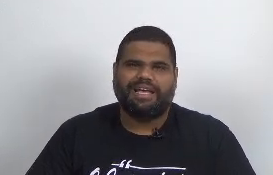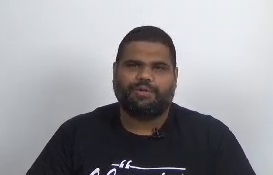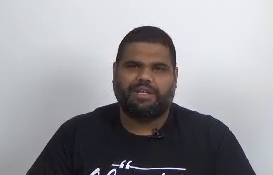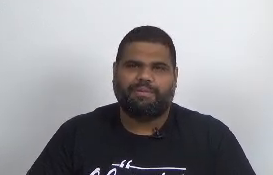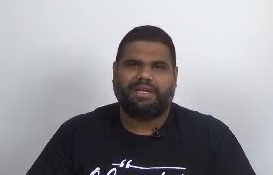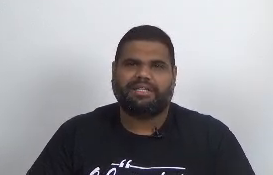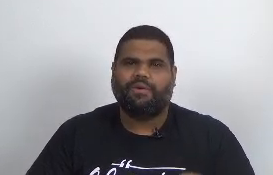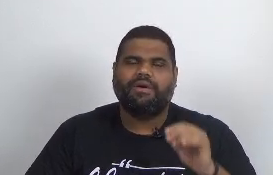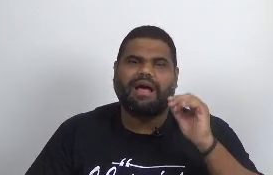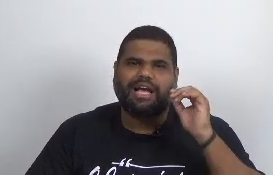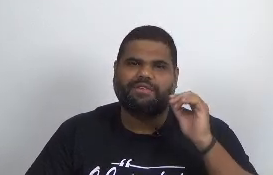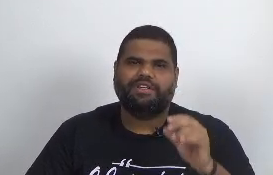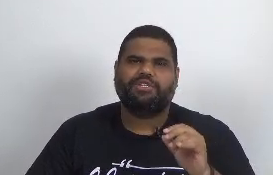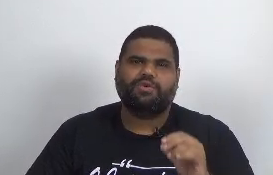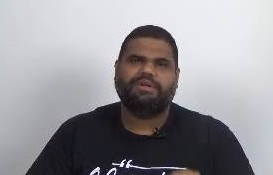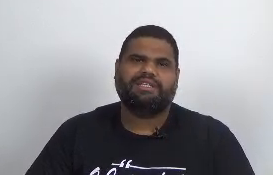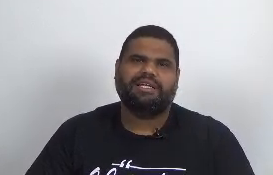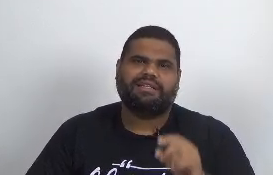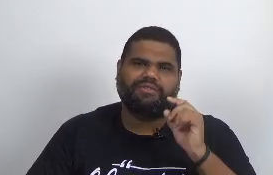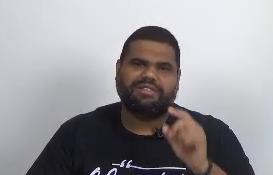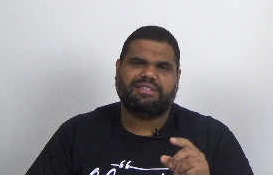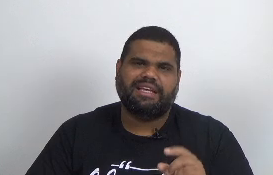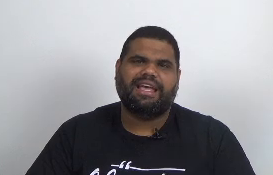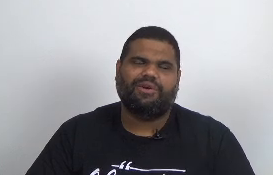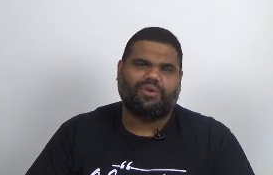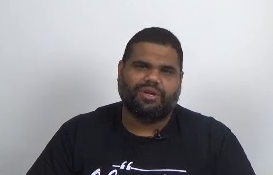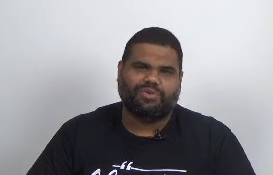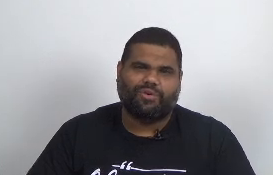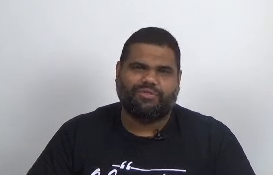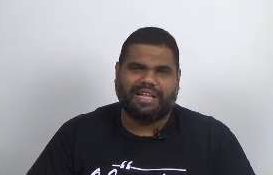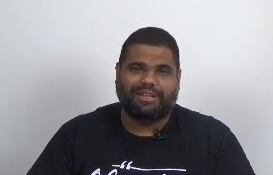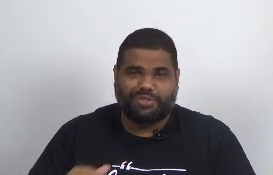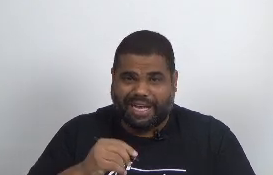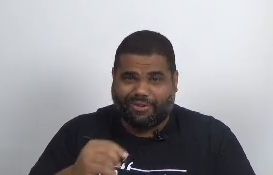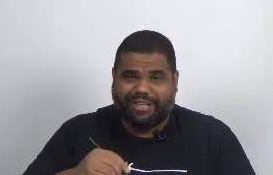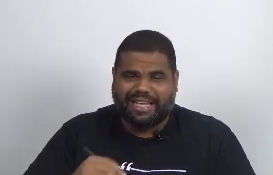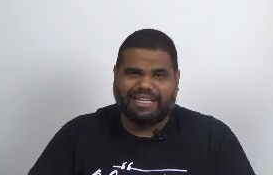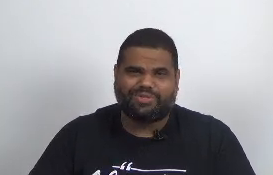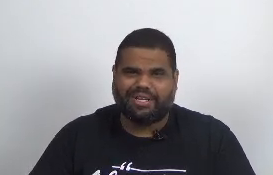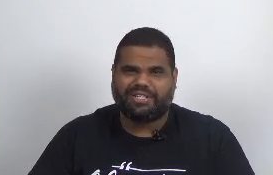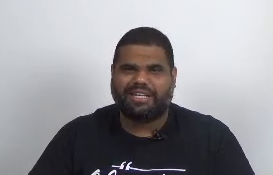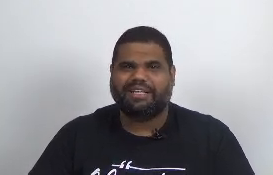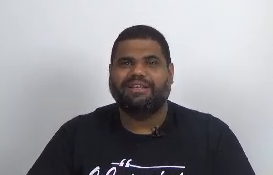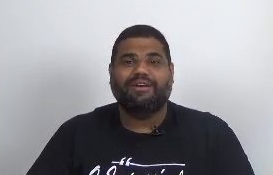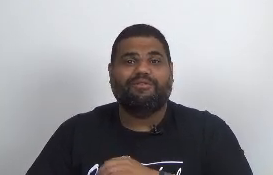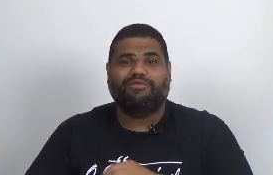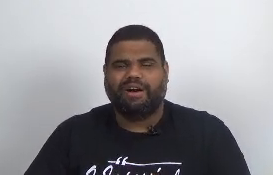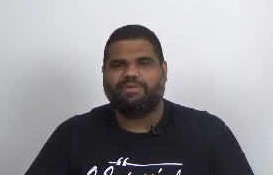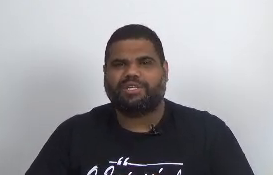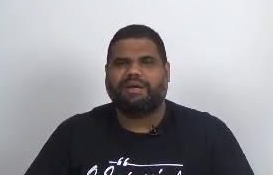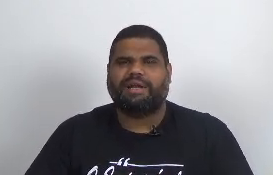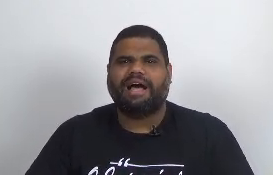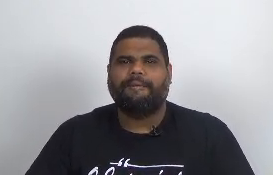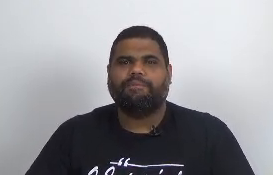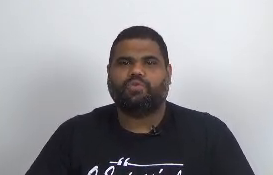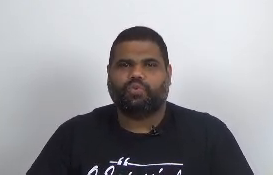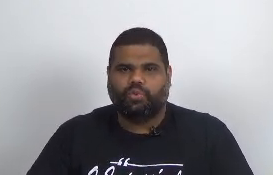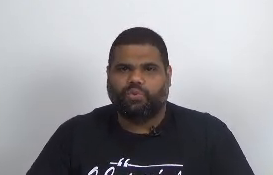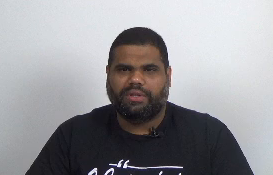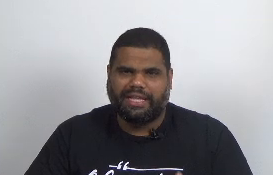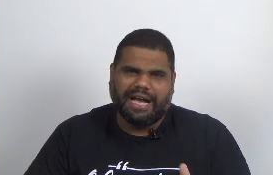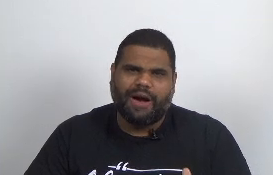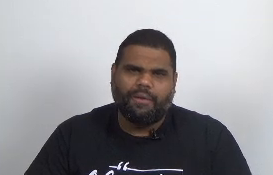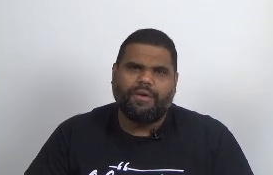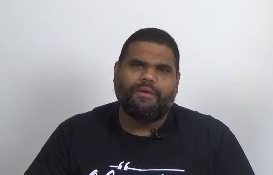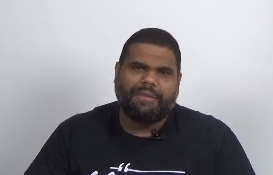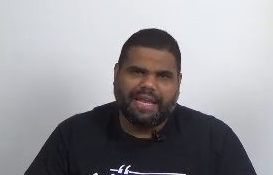do SESP-NB. Então, às 21h30, você é o nosso convidado. Já anota aí na sua agenda, vamos quebrar